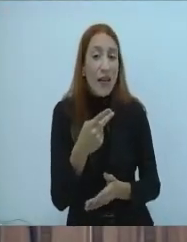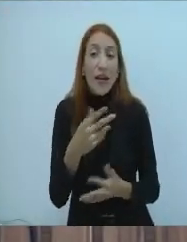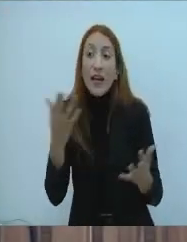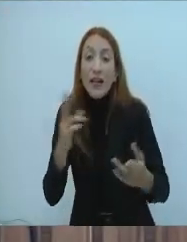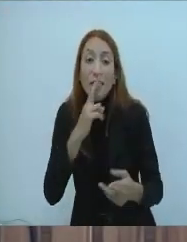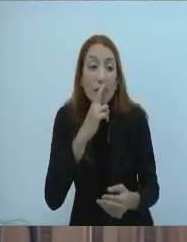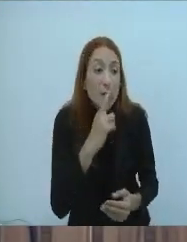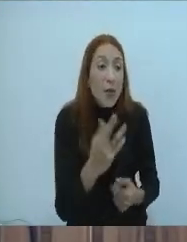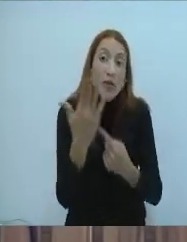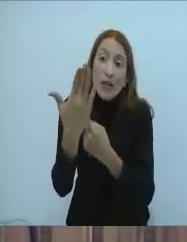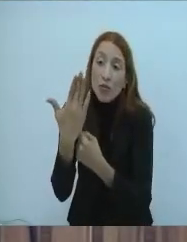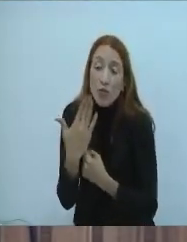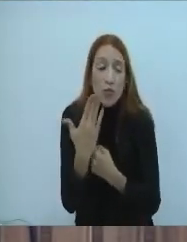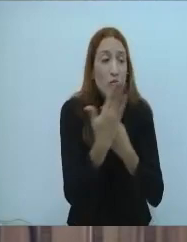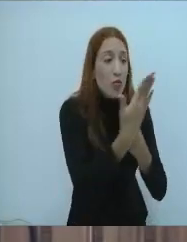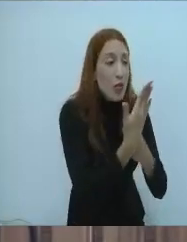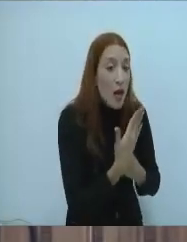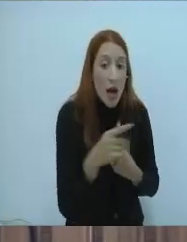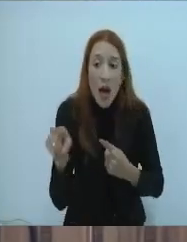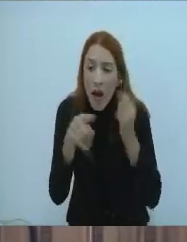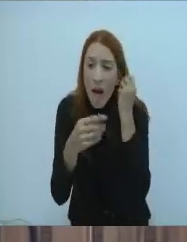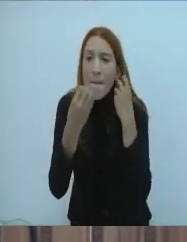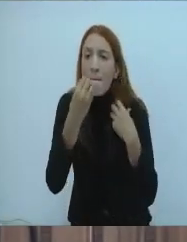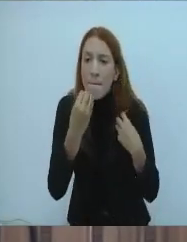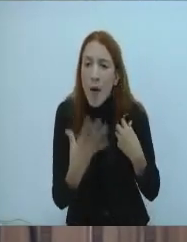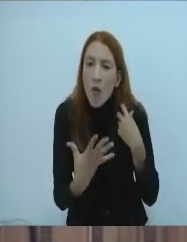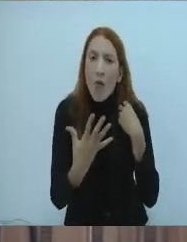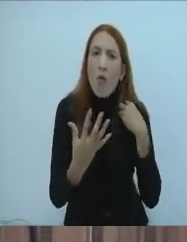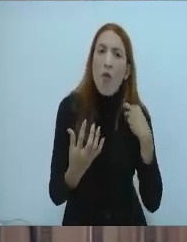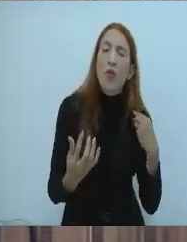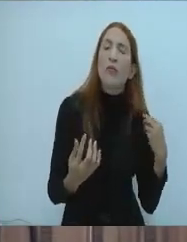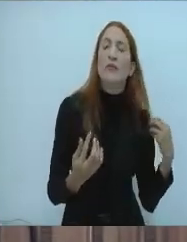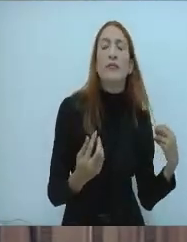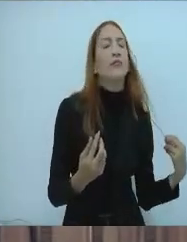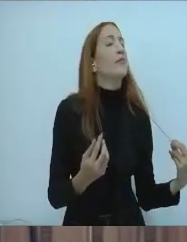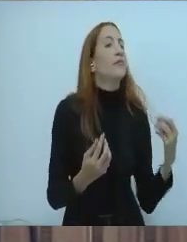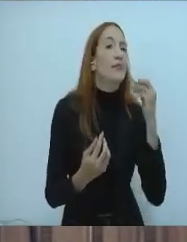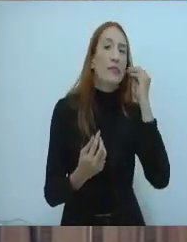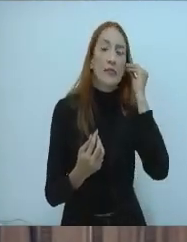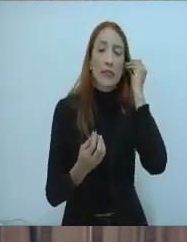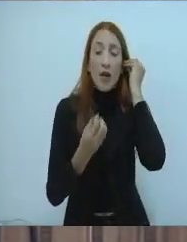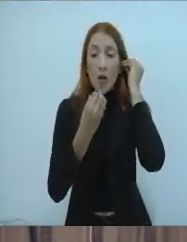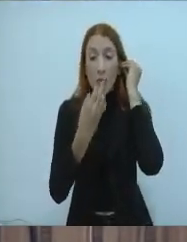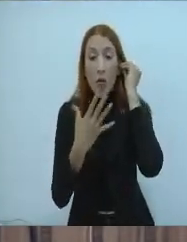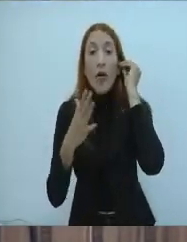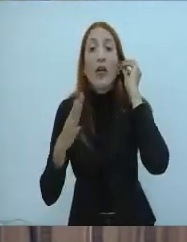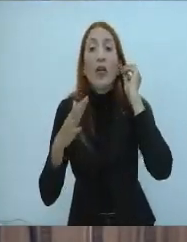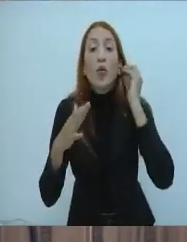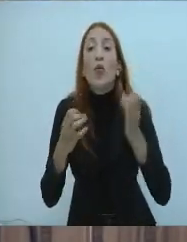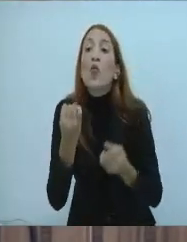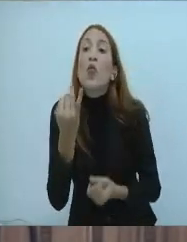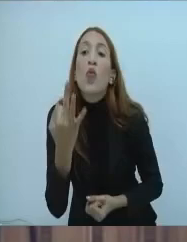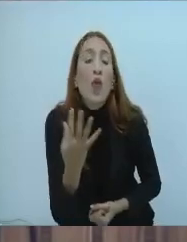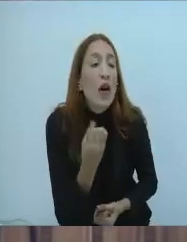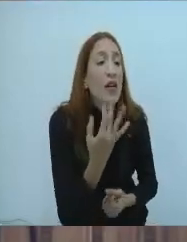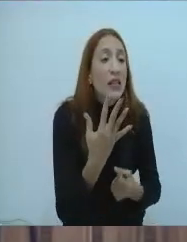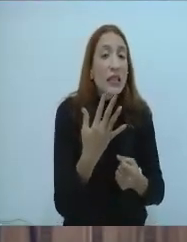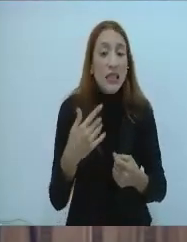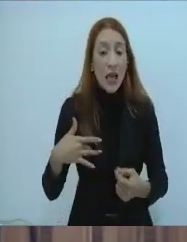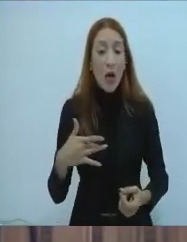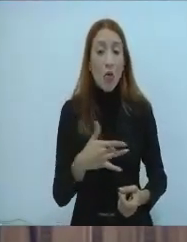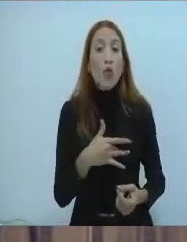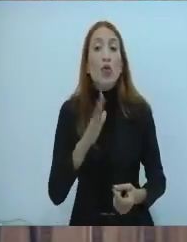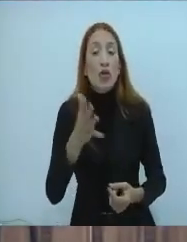soluções se vocês são bons mesmo na área de saúde pública traga quanto que você já investiu em saúde pública